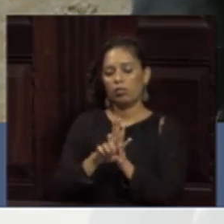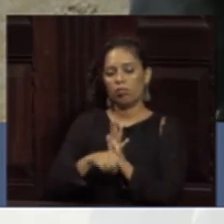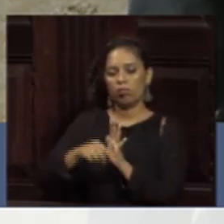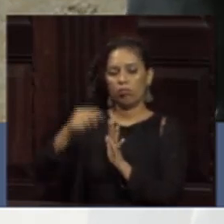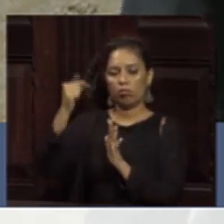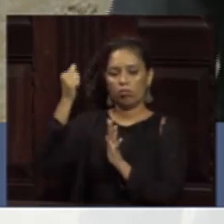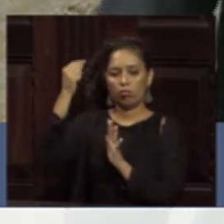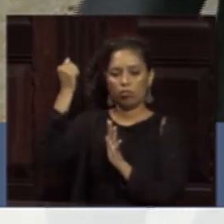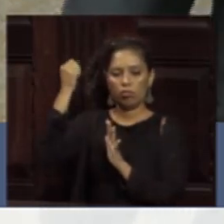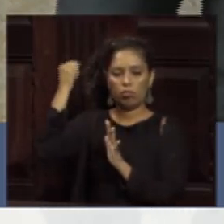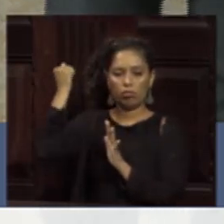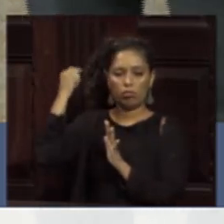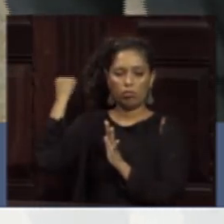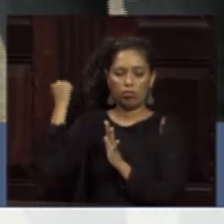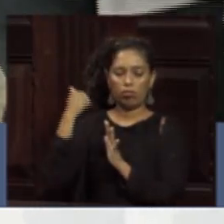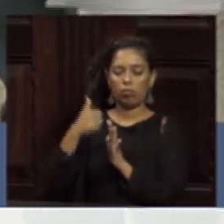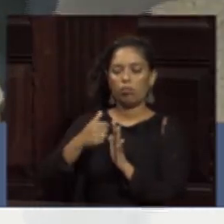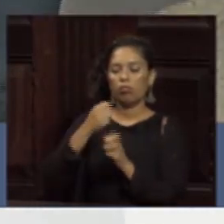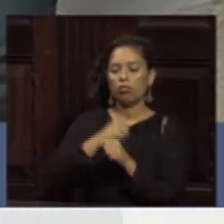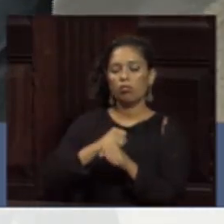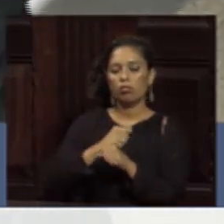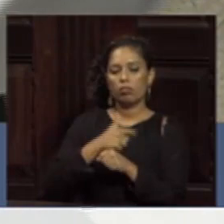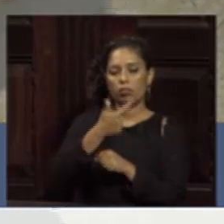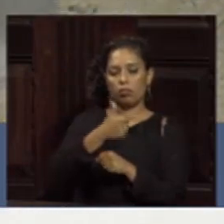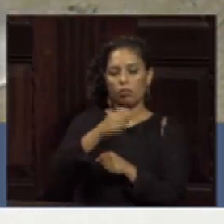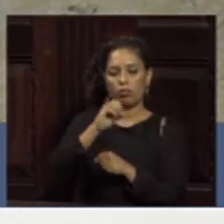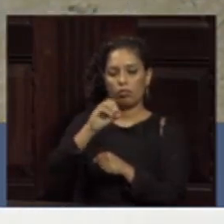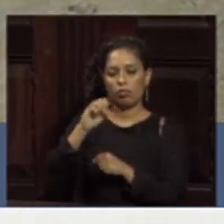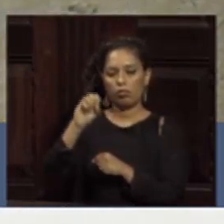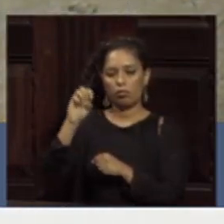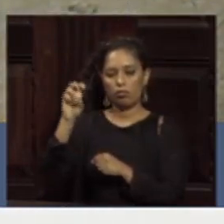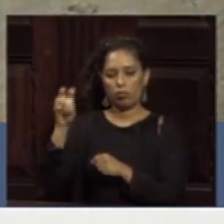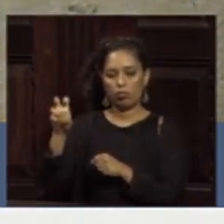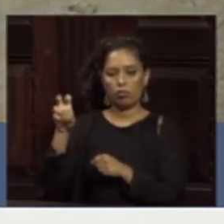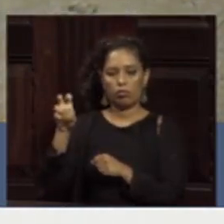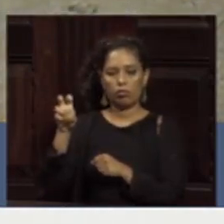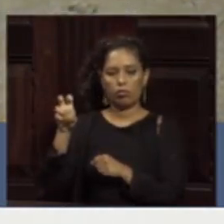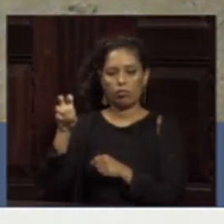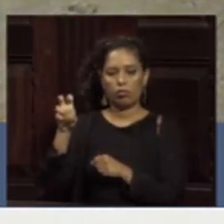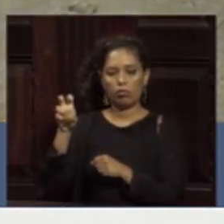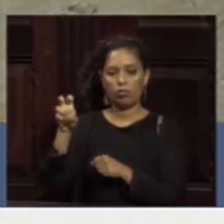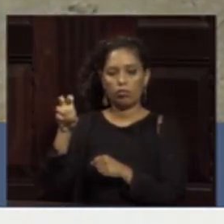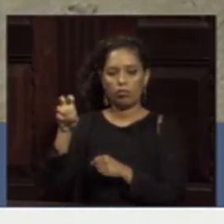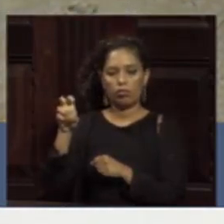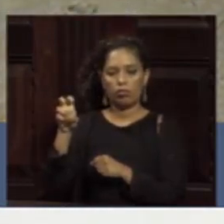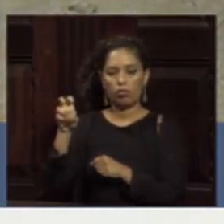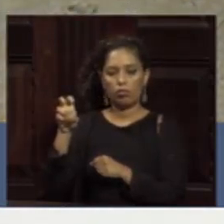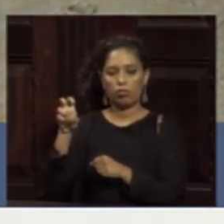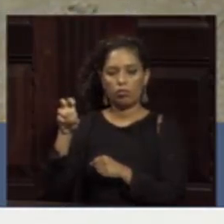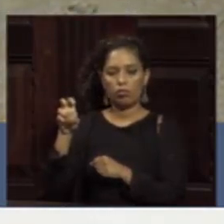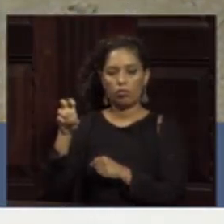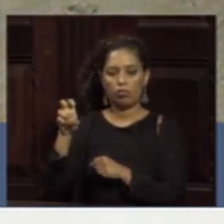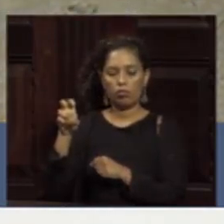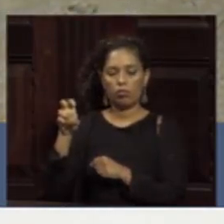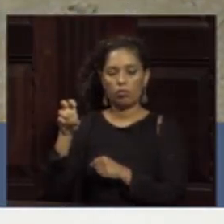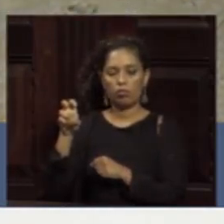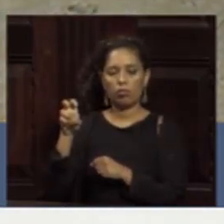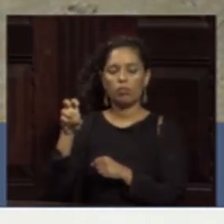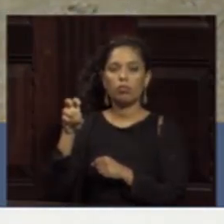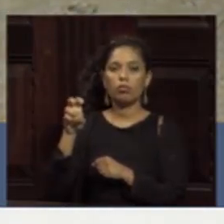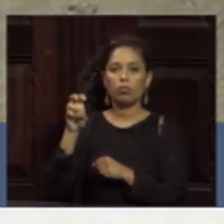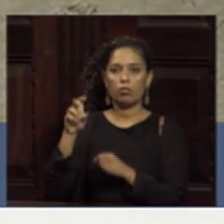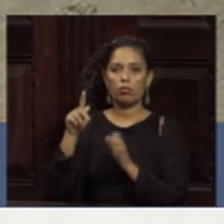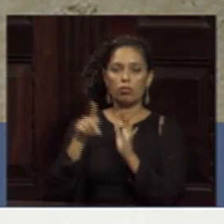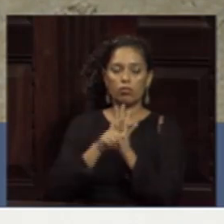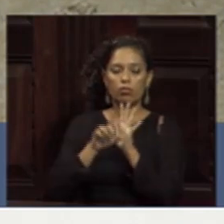um projeto de 2005, ou seja, tem 13 anos. Segundo, eu combinei com ele, eu tenho várias emendas para fazer, eu não